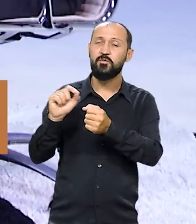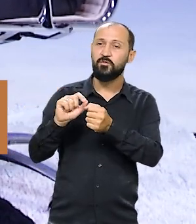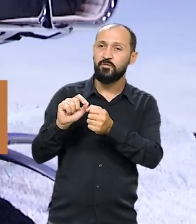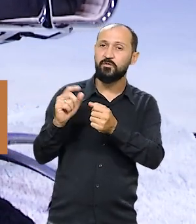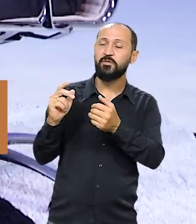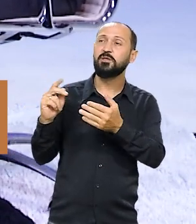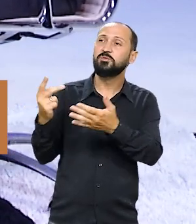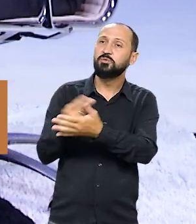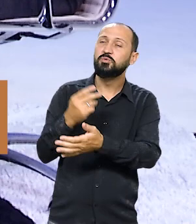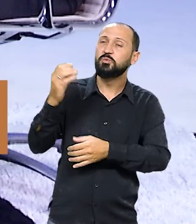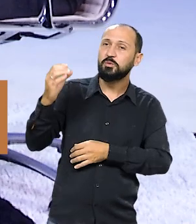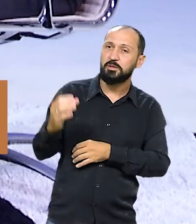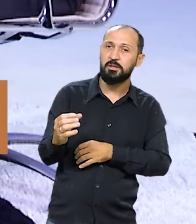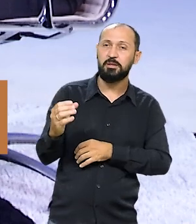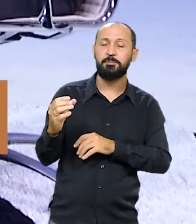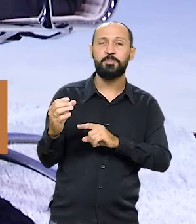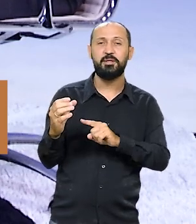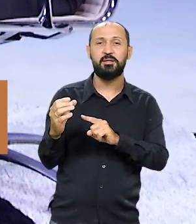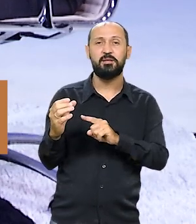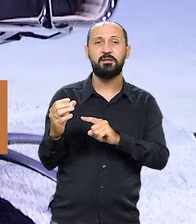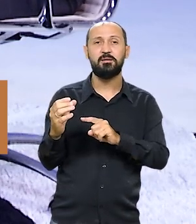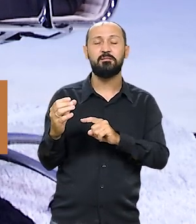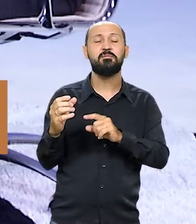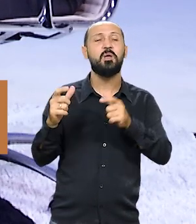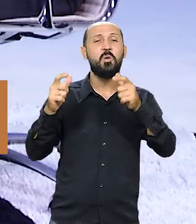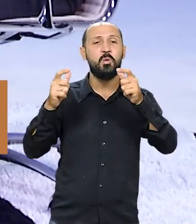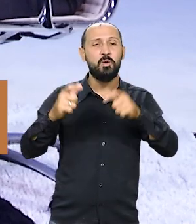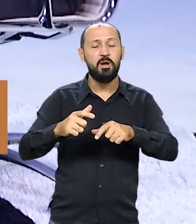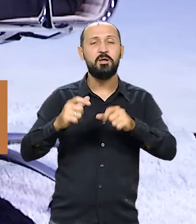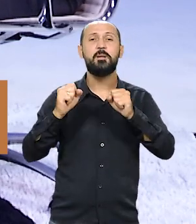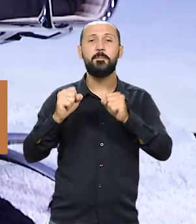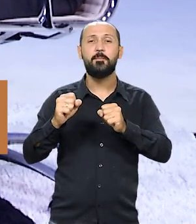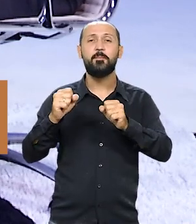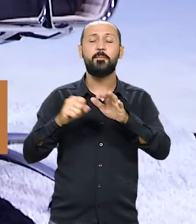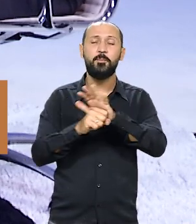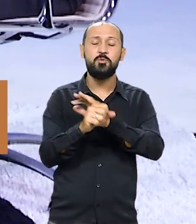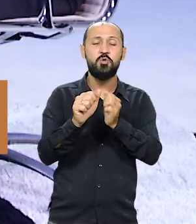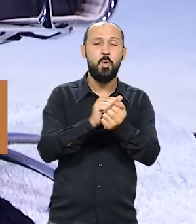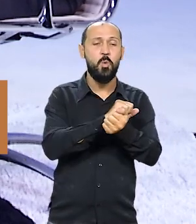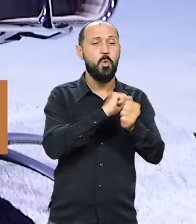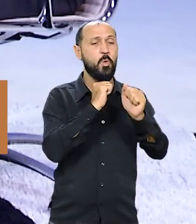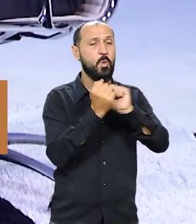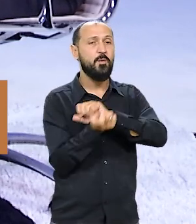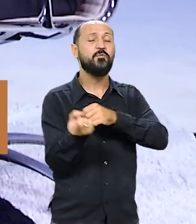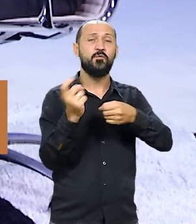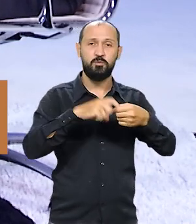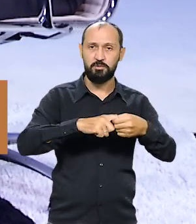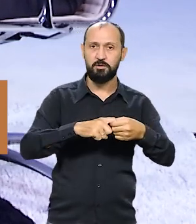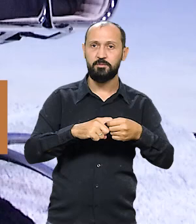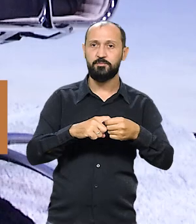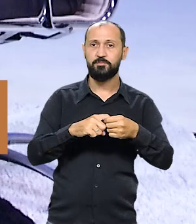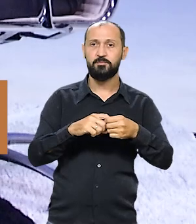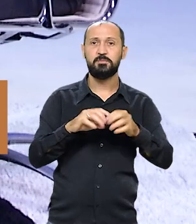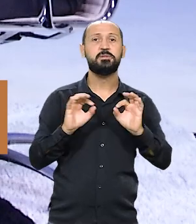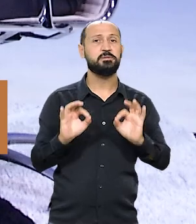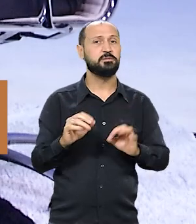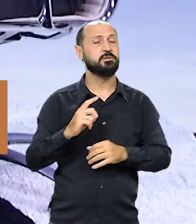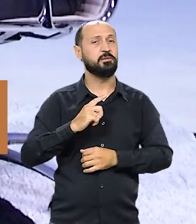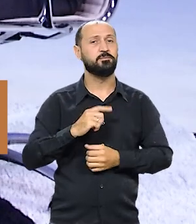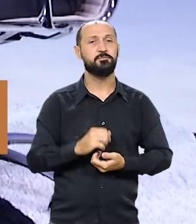realmente cometeu um ato infracional, há um ambiente ideal que ele possa se ressocializar? Ideal